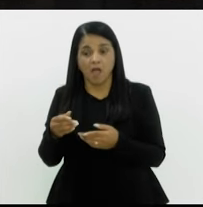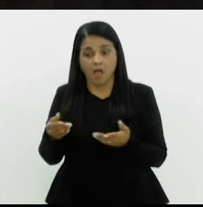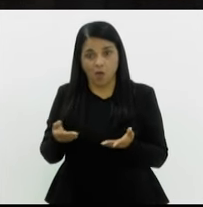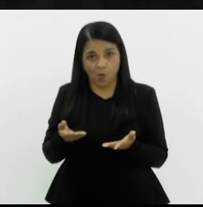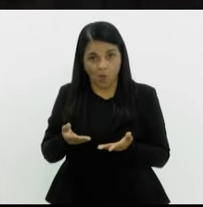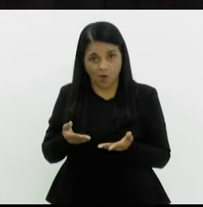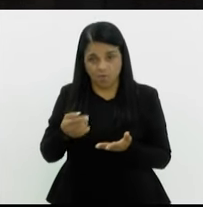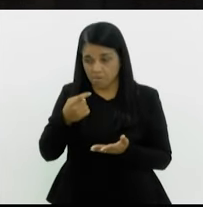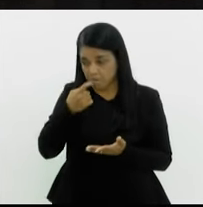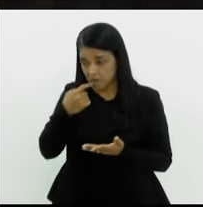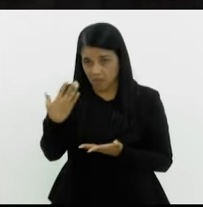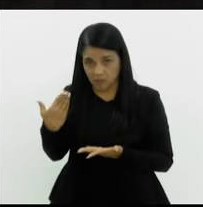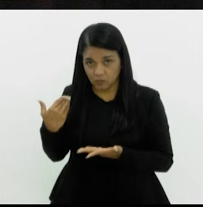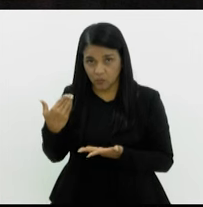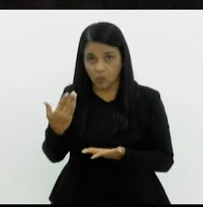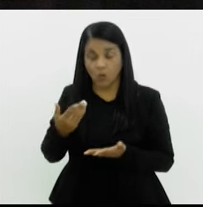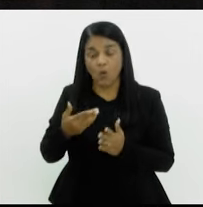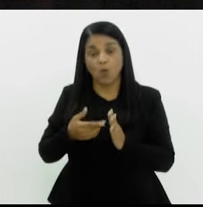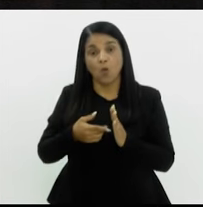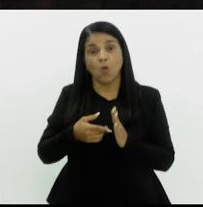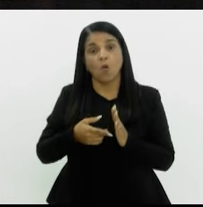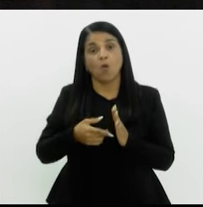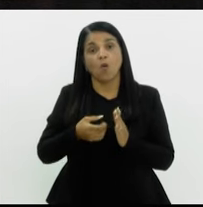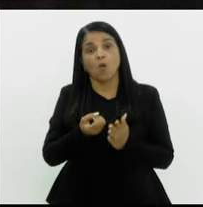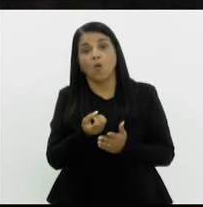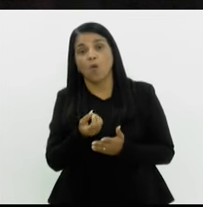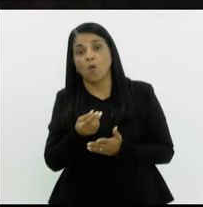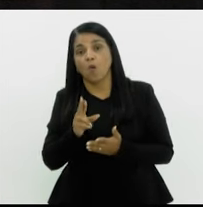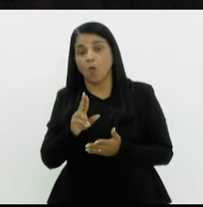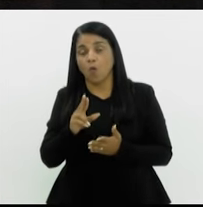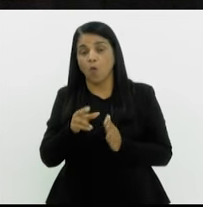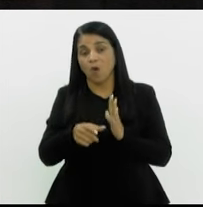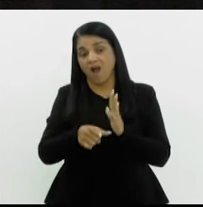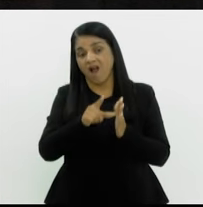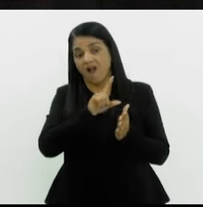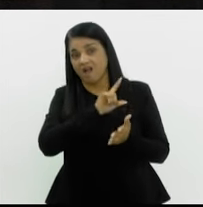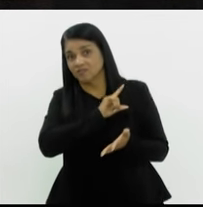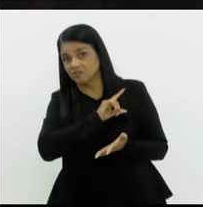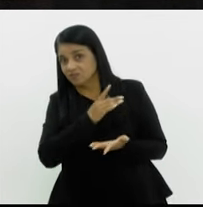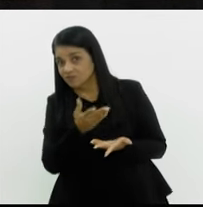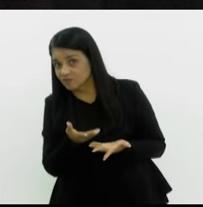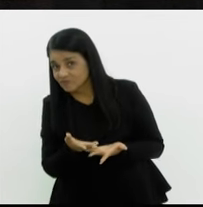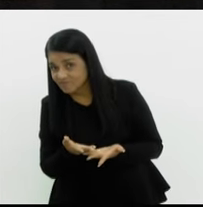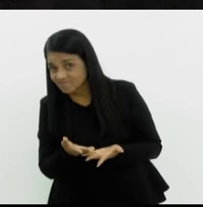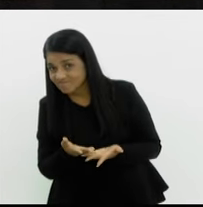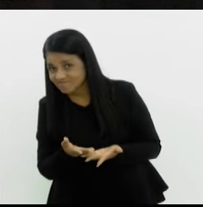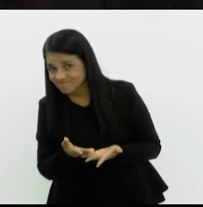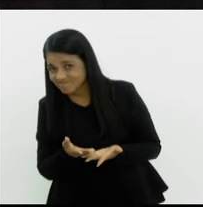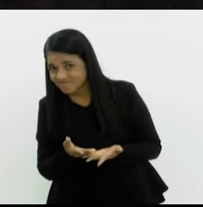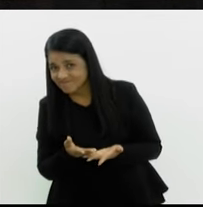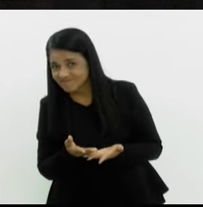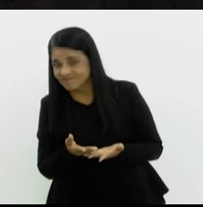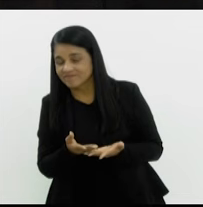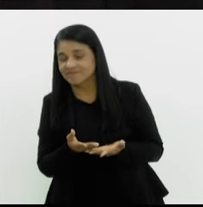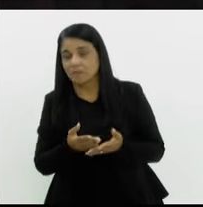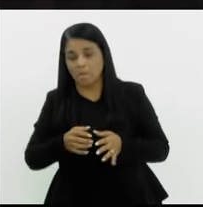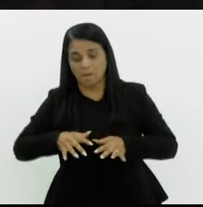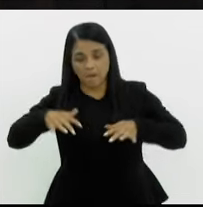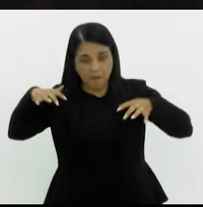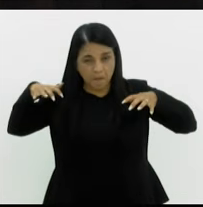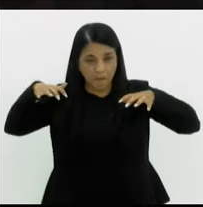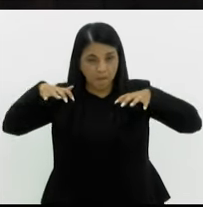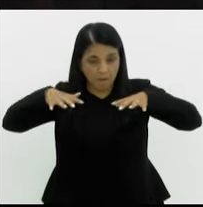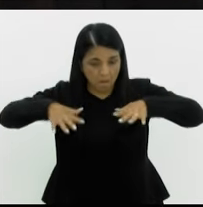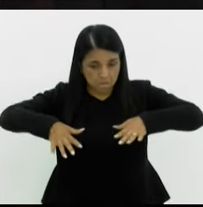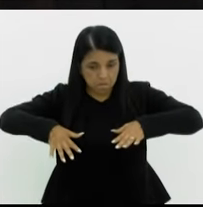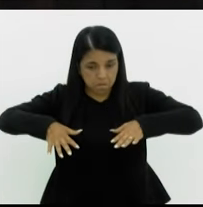agora ou em tempos pretéritos. E com essa tragédia da grande cheia, com